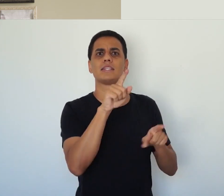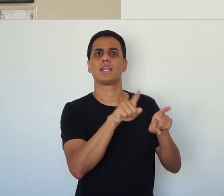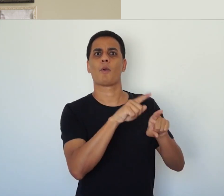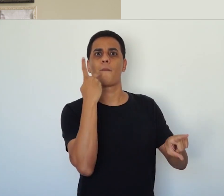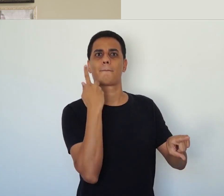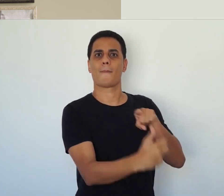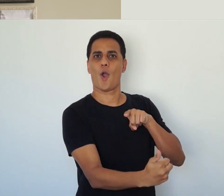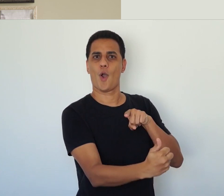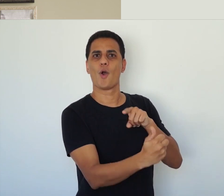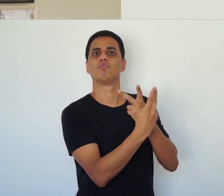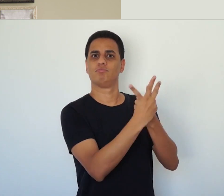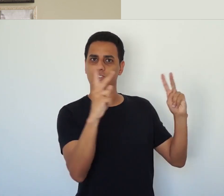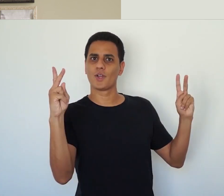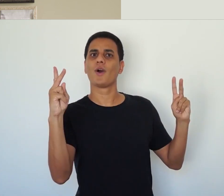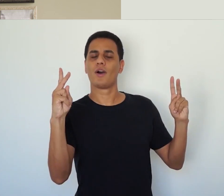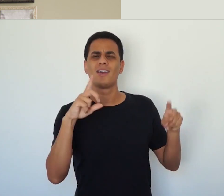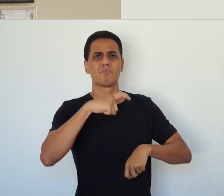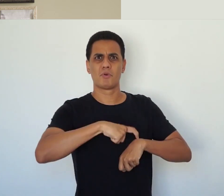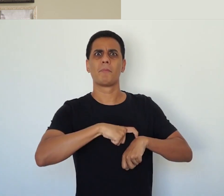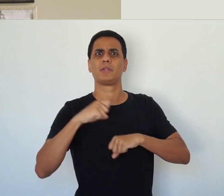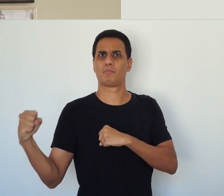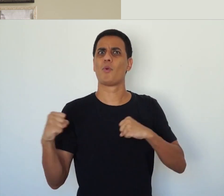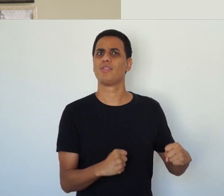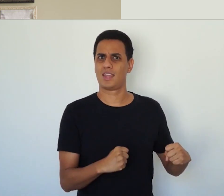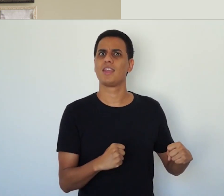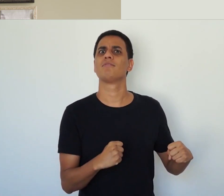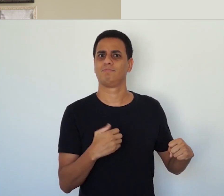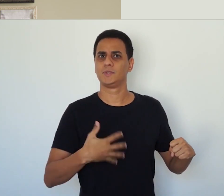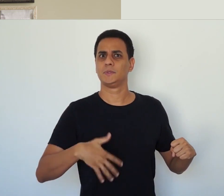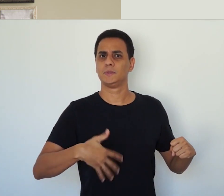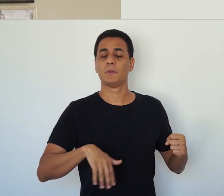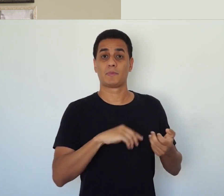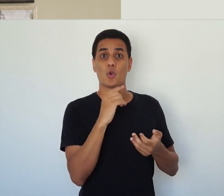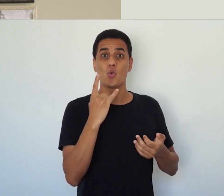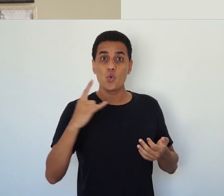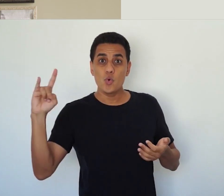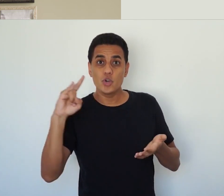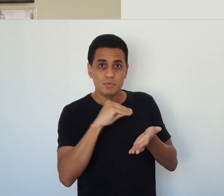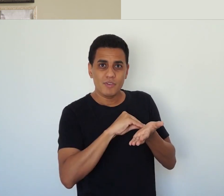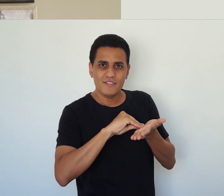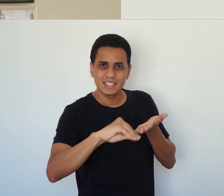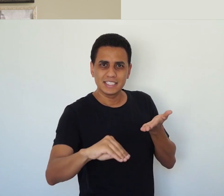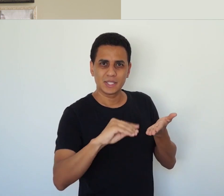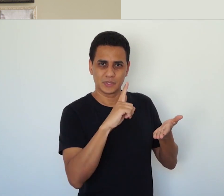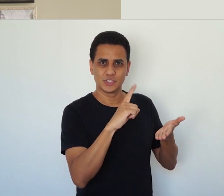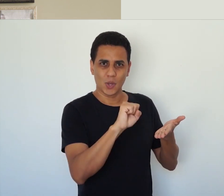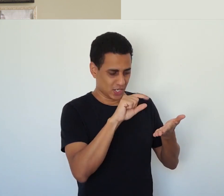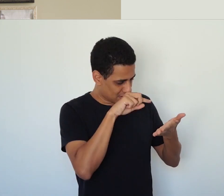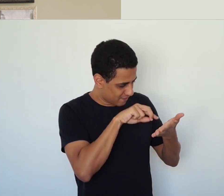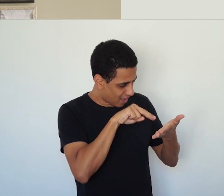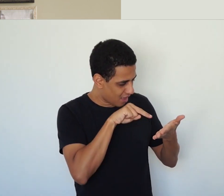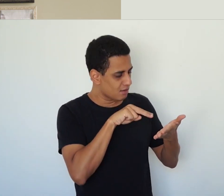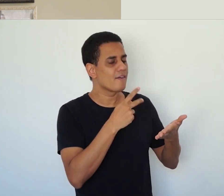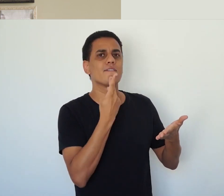mostra Elias tendo uma grande vitória. Um momento muito profundo, eu diria um momento poderoso. O último versículo do capítulo 18